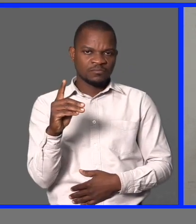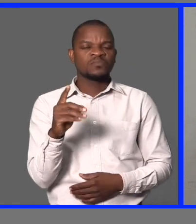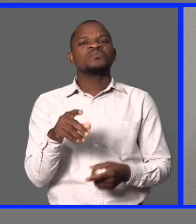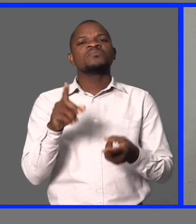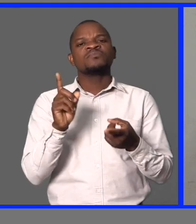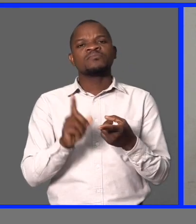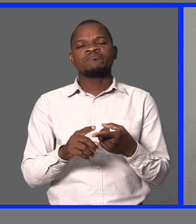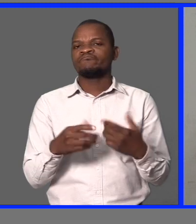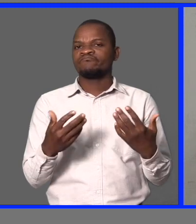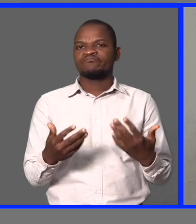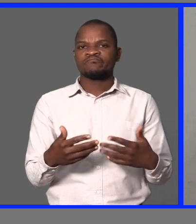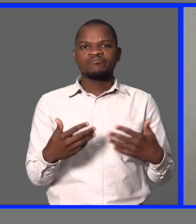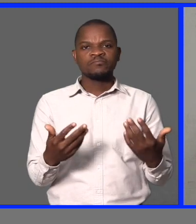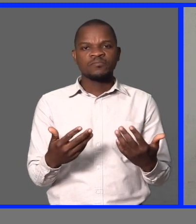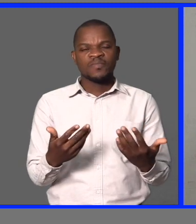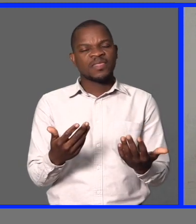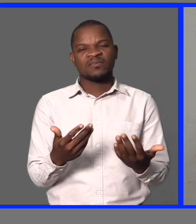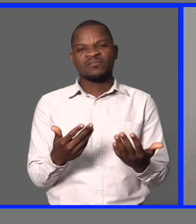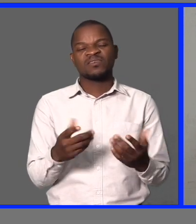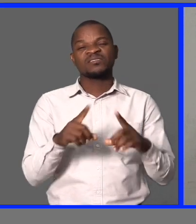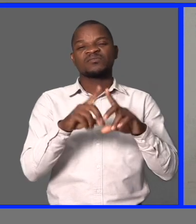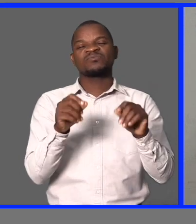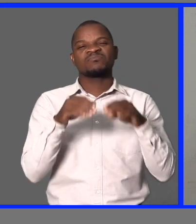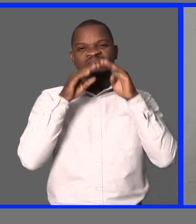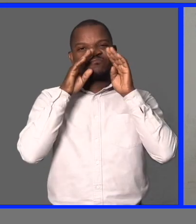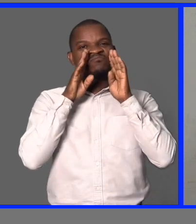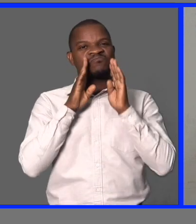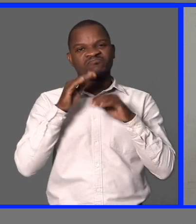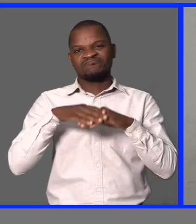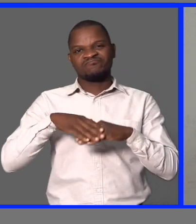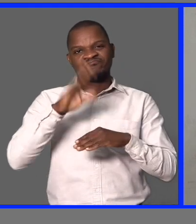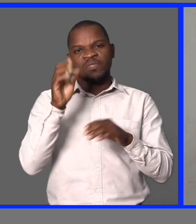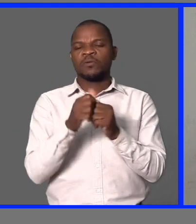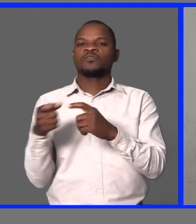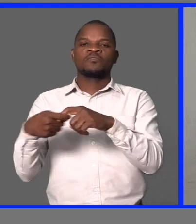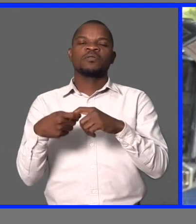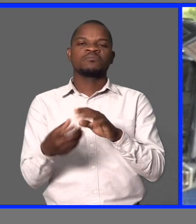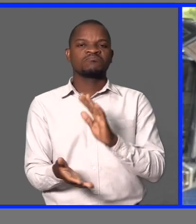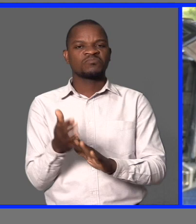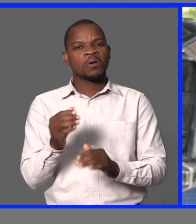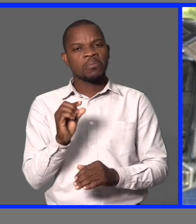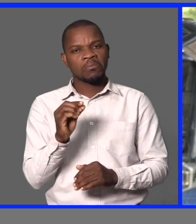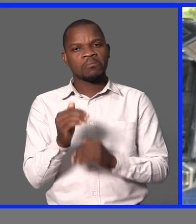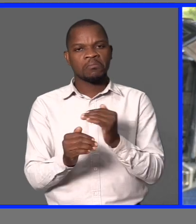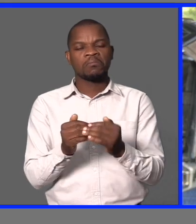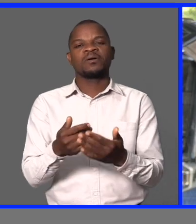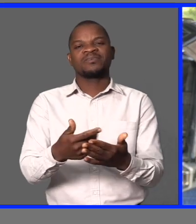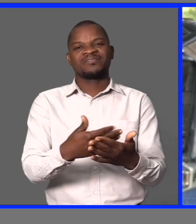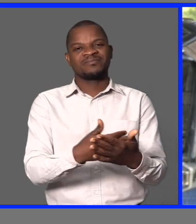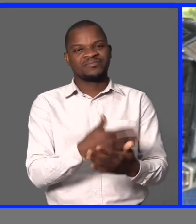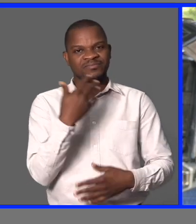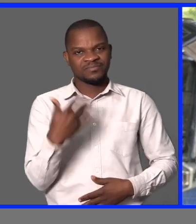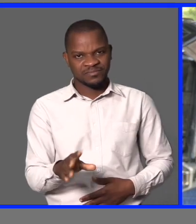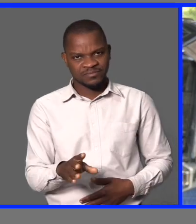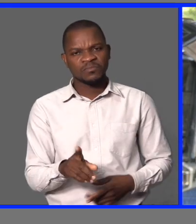portadora de deficiência, assim, assim que é. Foi uma tristeza, mas depois acho que é habituar também. Eu, para mim mesmo, não acreditei, mas com o tempo